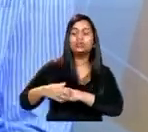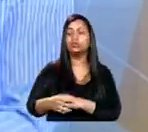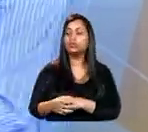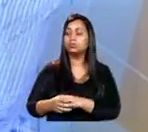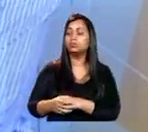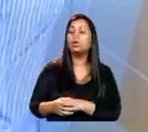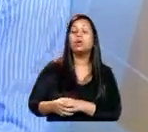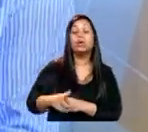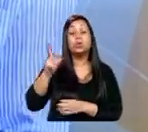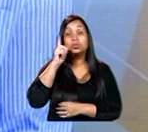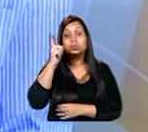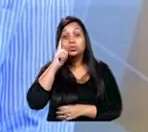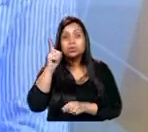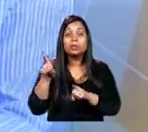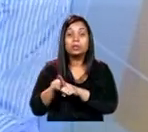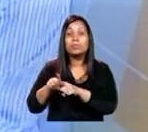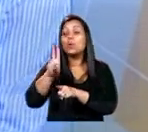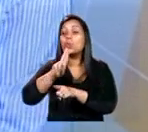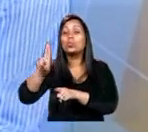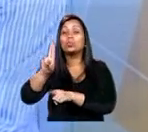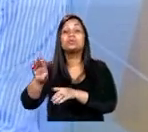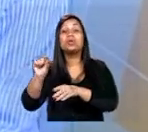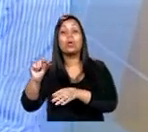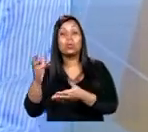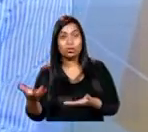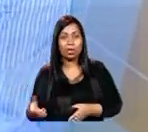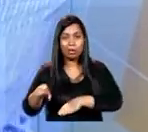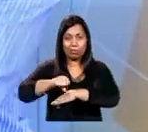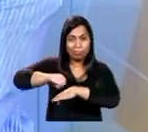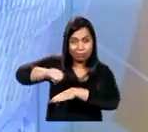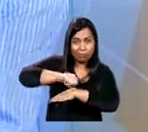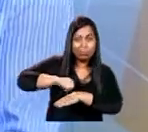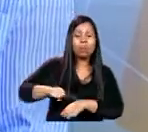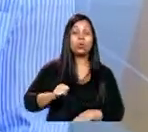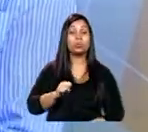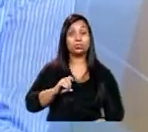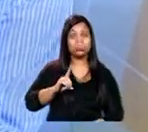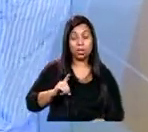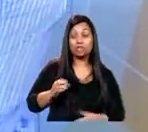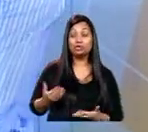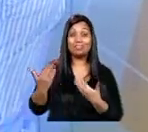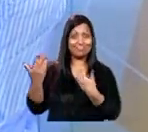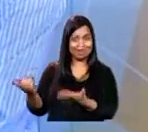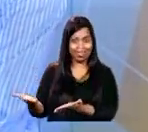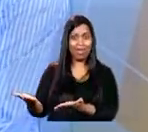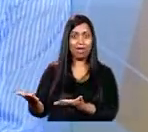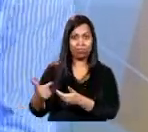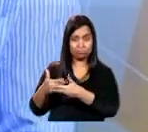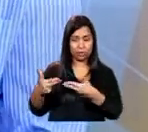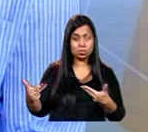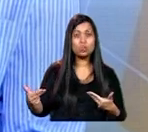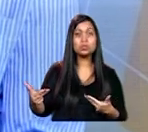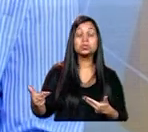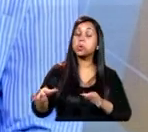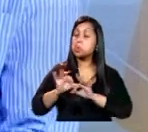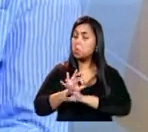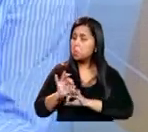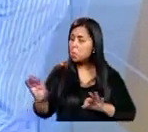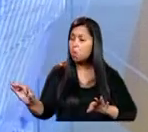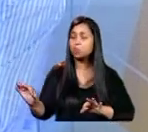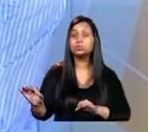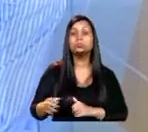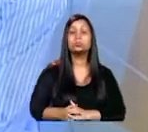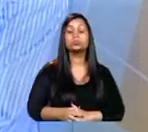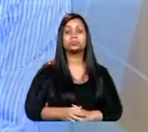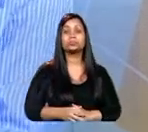a frequência que tem que ser esse curativo, o produto que vai usar. Inclusive o SAD fornece o produto, né? São produtos de